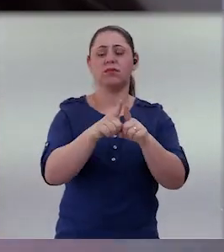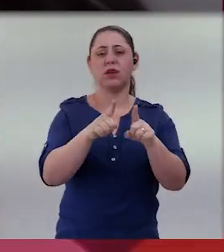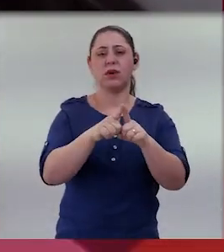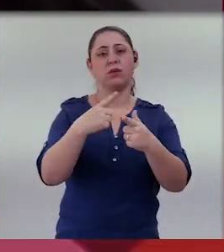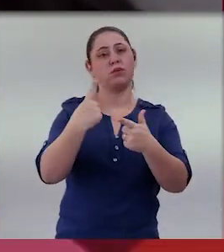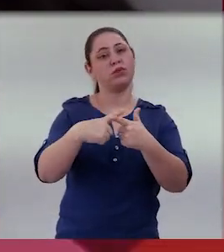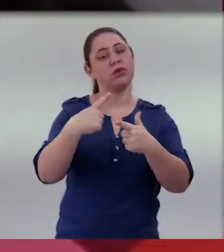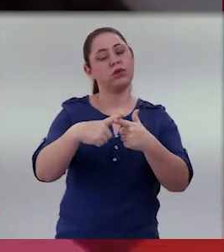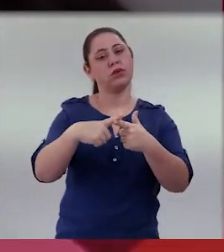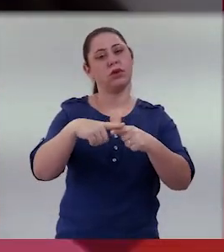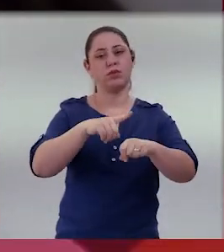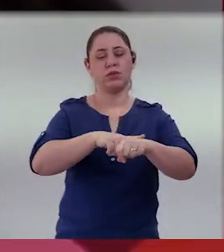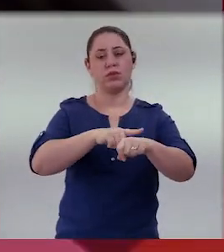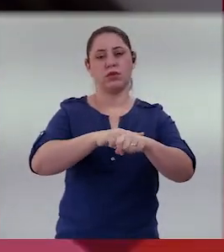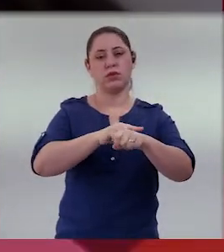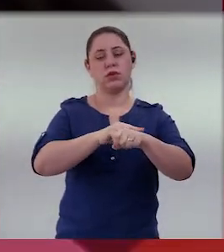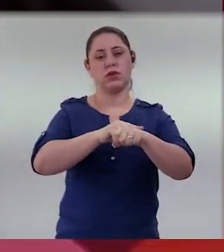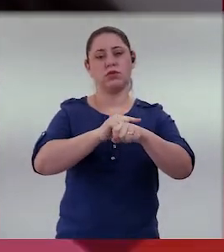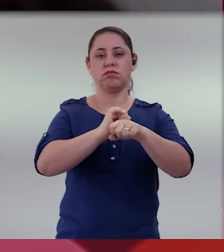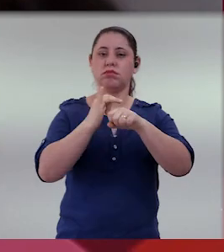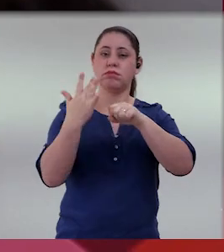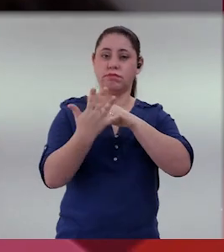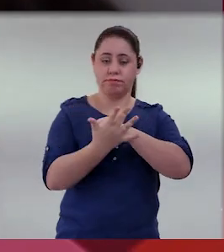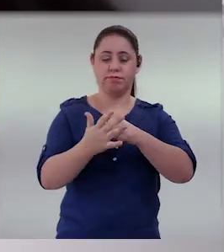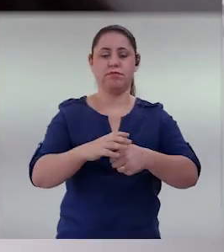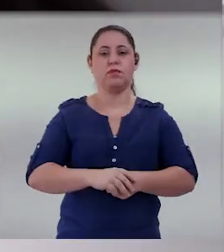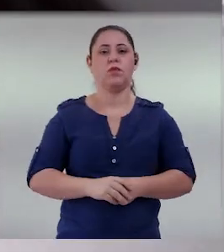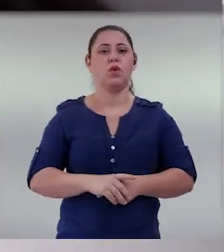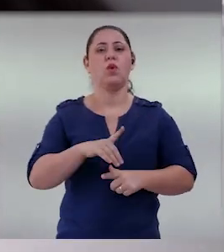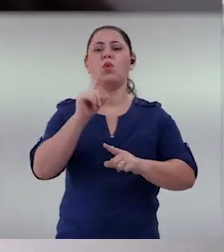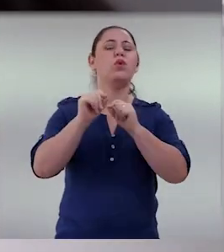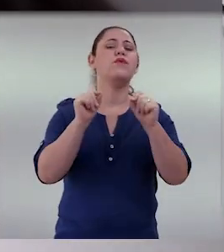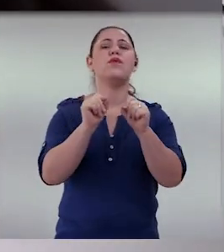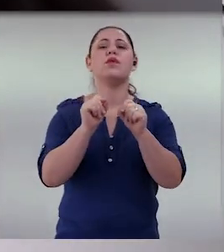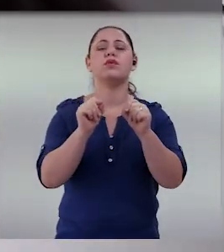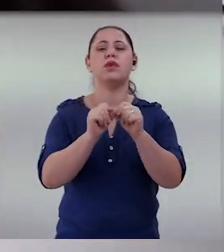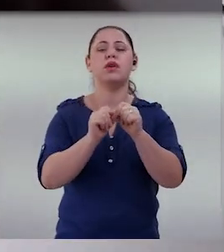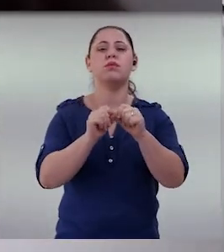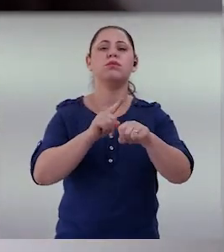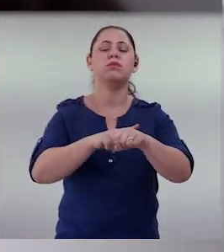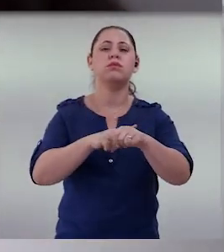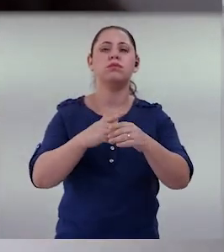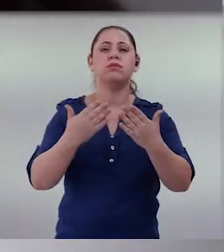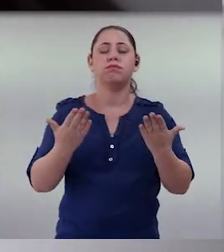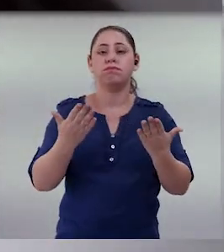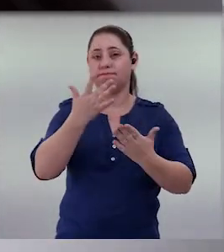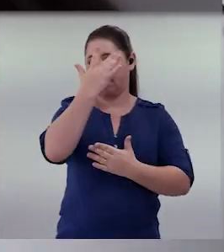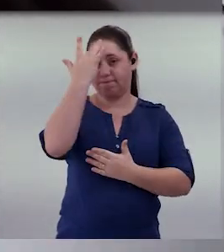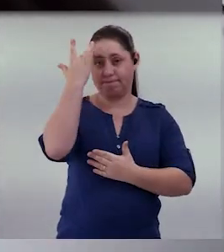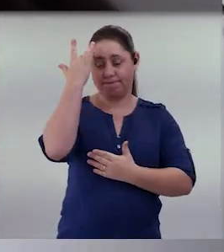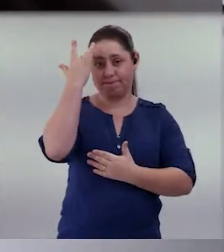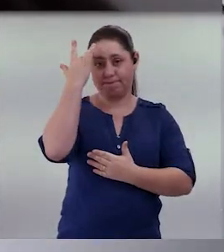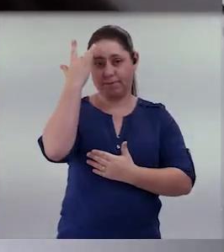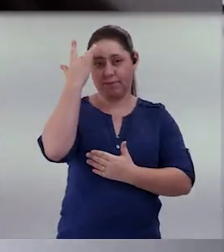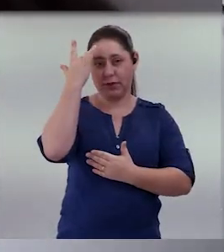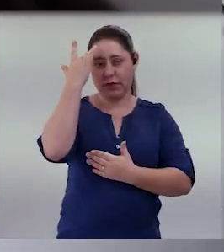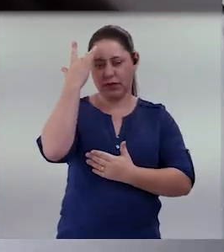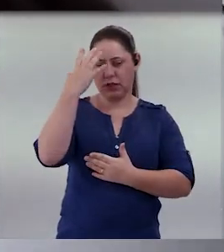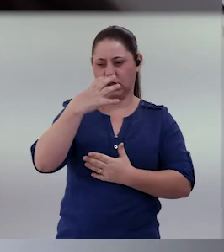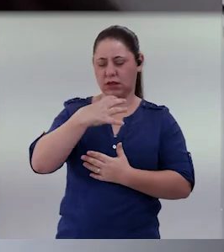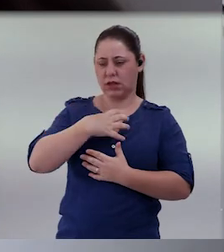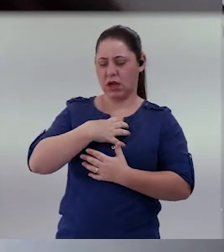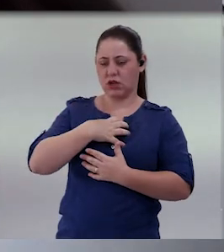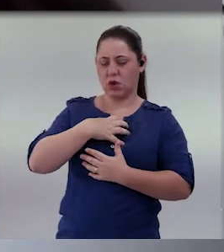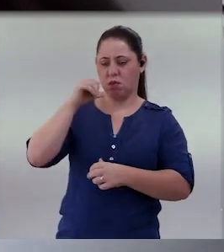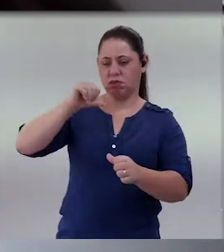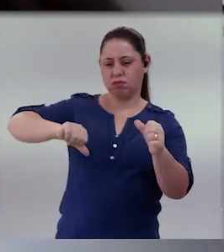ou deprimido também em decorrência dessa situação da Covid-19. E o que fazer numa situação dessa, quando as